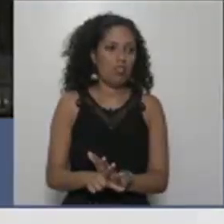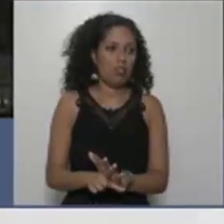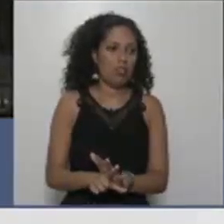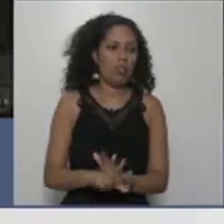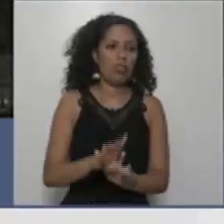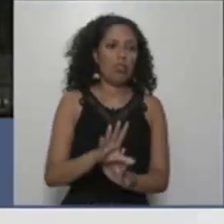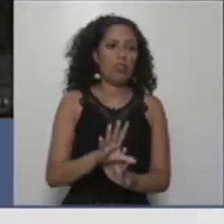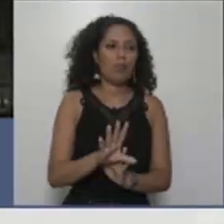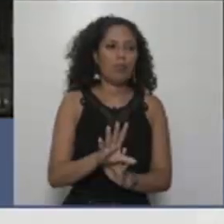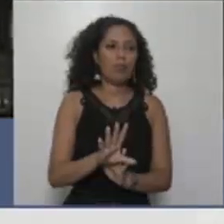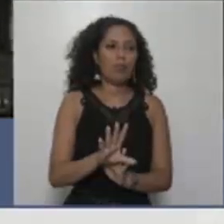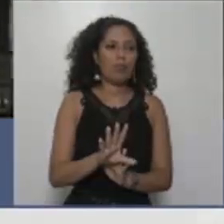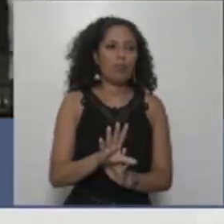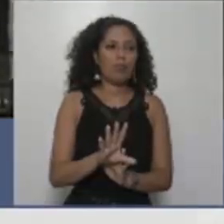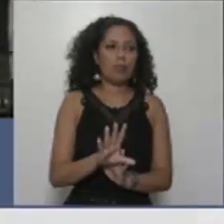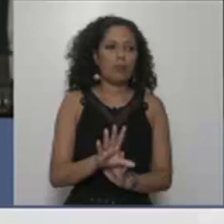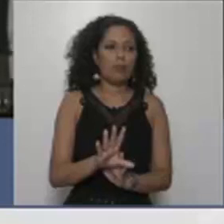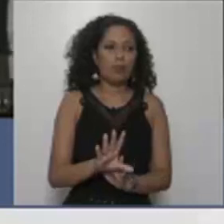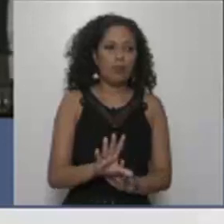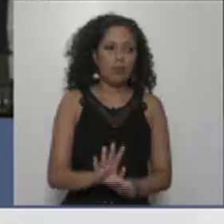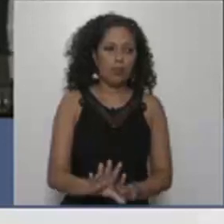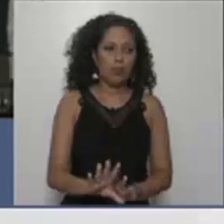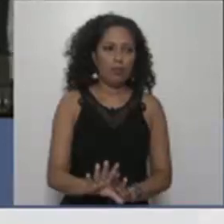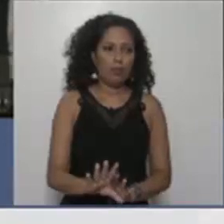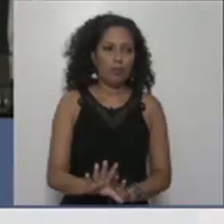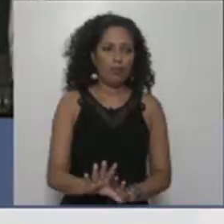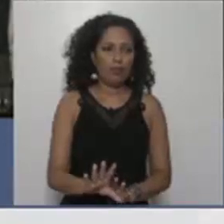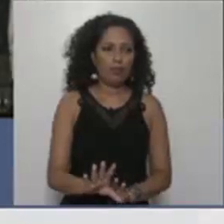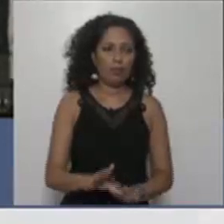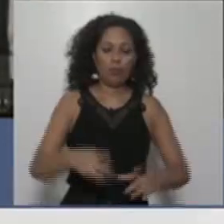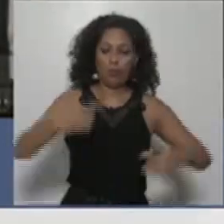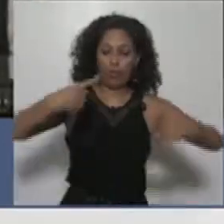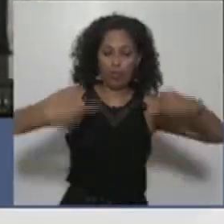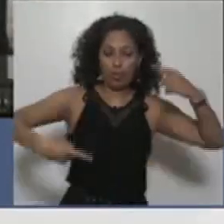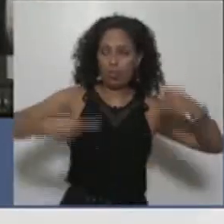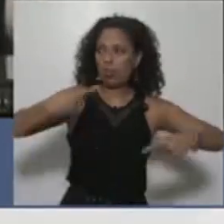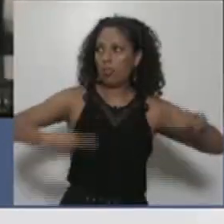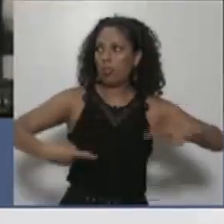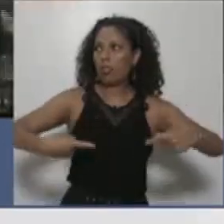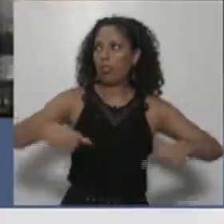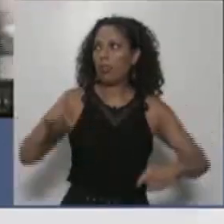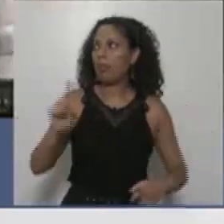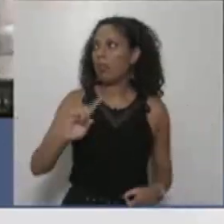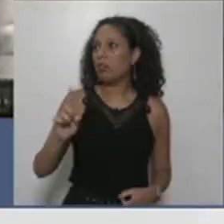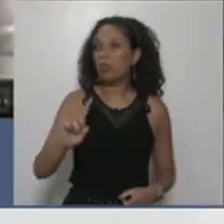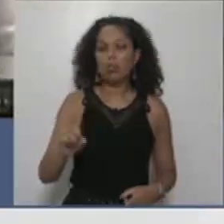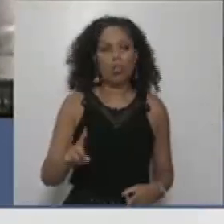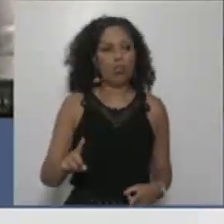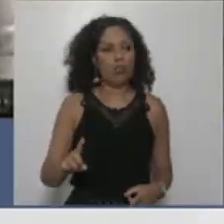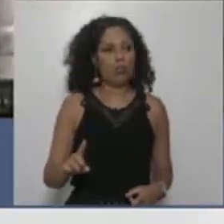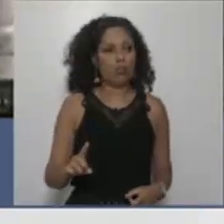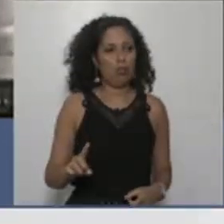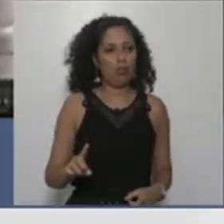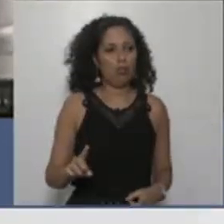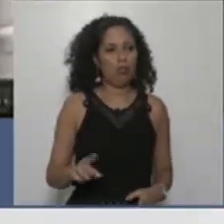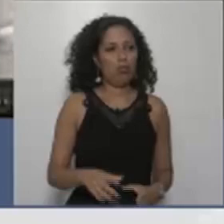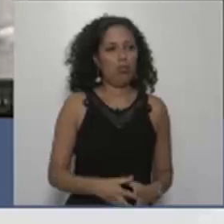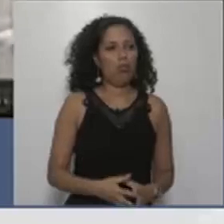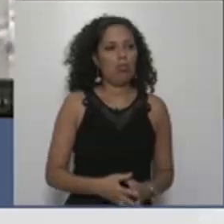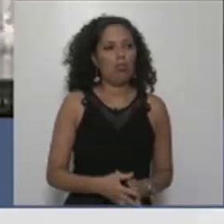Vossa Excelência pedir a deputada ela conceder, sim, mas não vamos abrir o debate e nós vamos prender aos 7